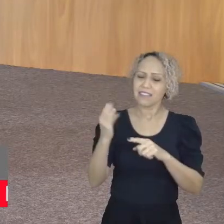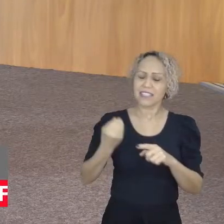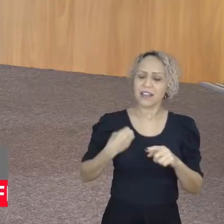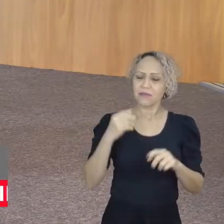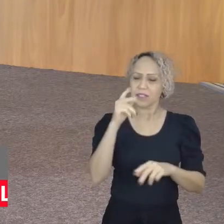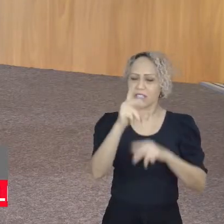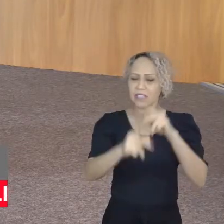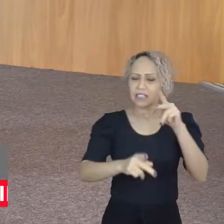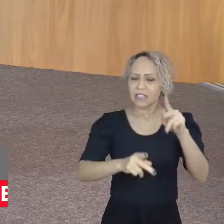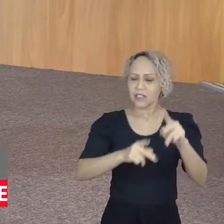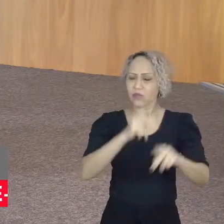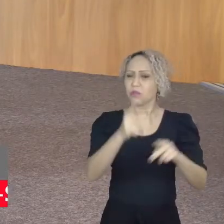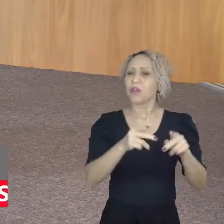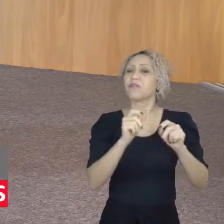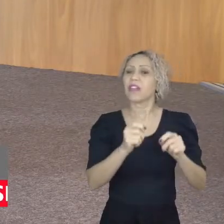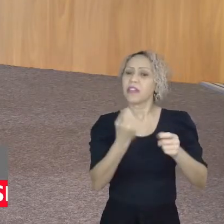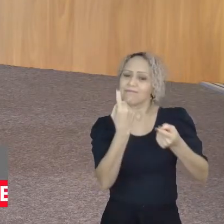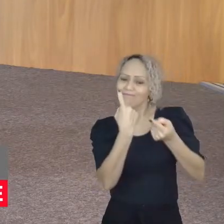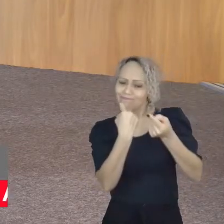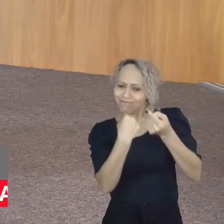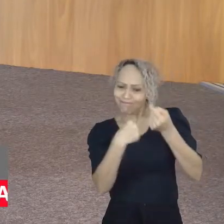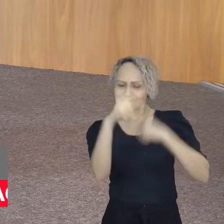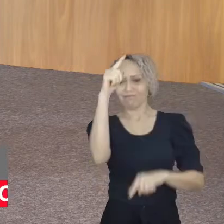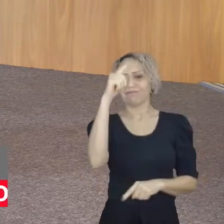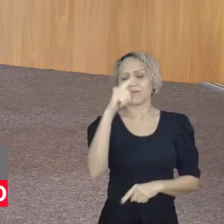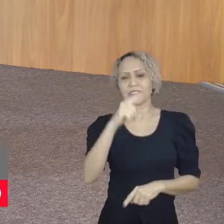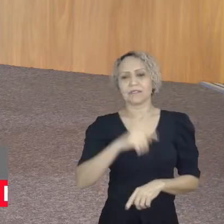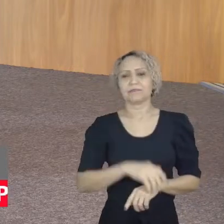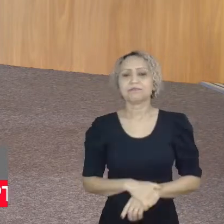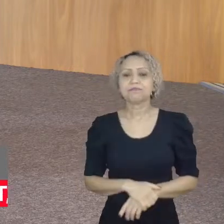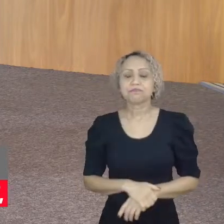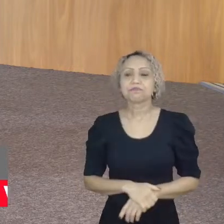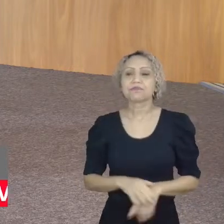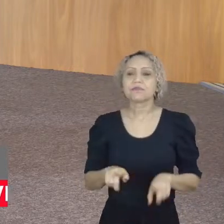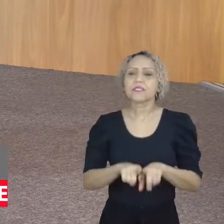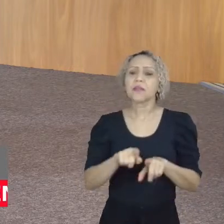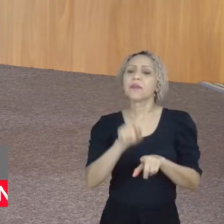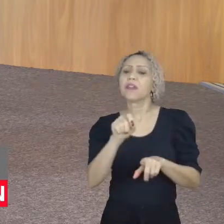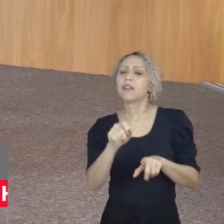também do calendário dessa nova etapa de jornada de formação.